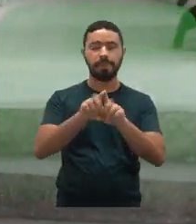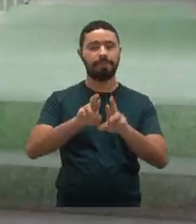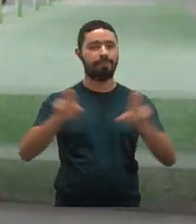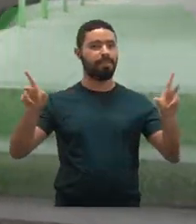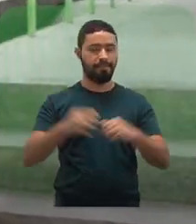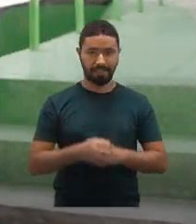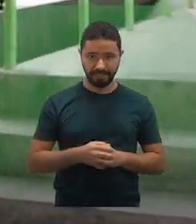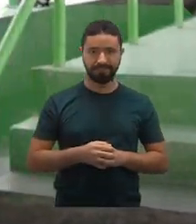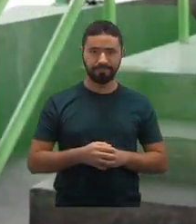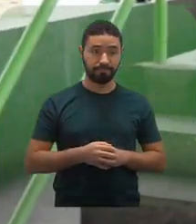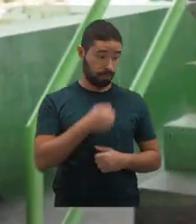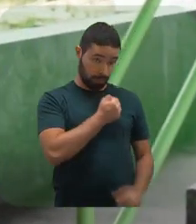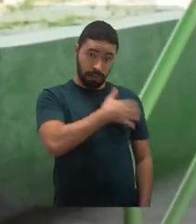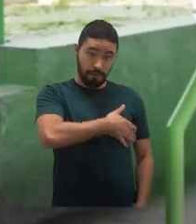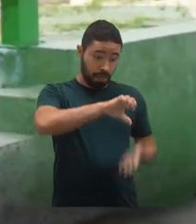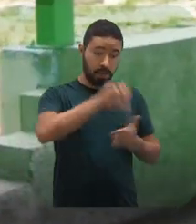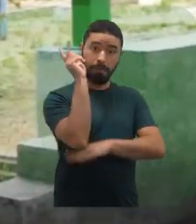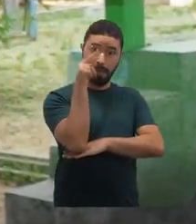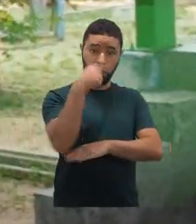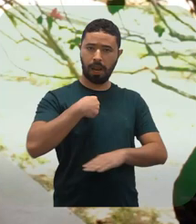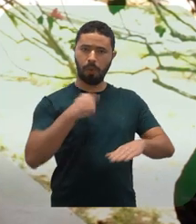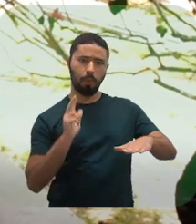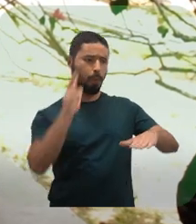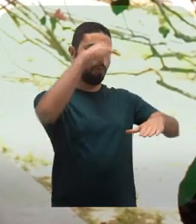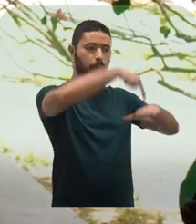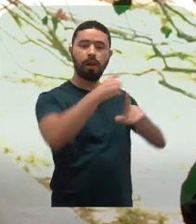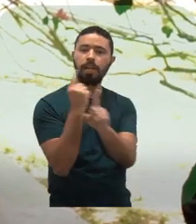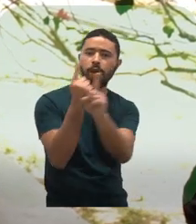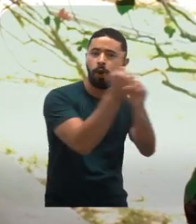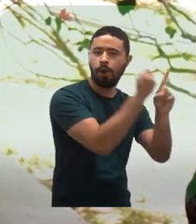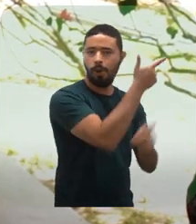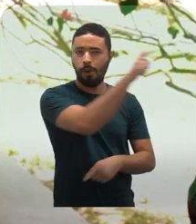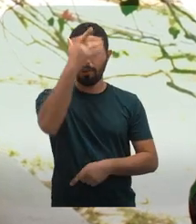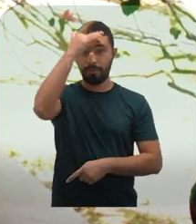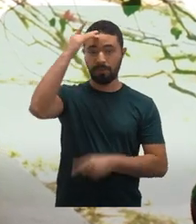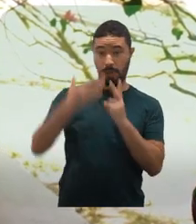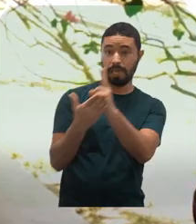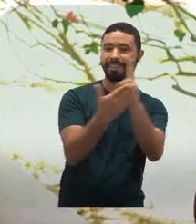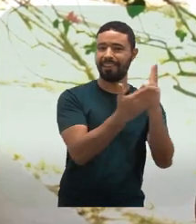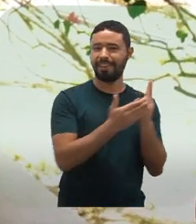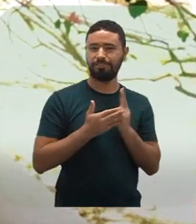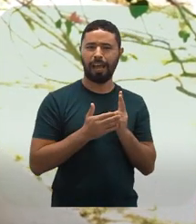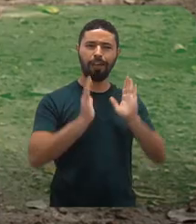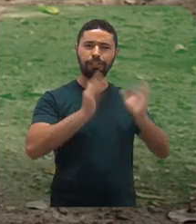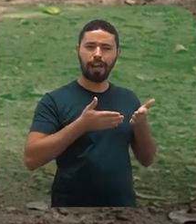Campus Pesqueira, lá já encontrei outros parentes que já estavam militando, né,